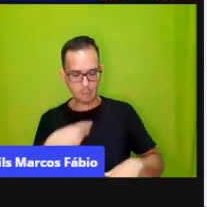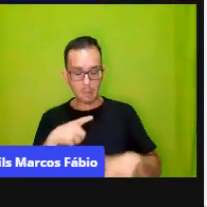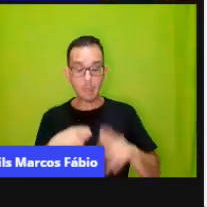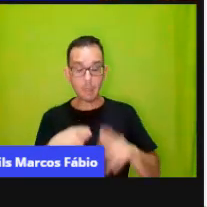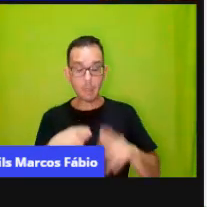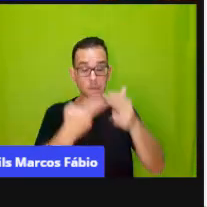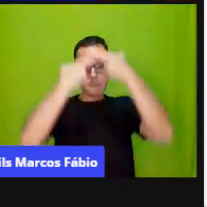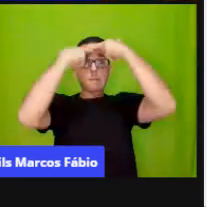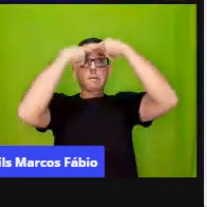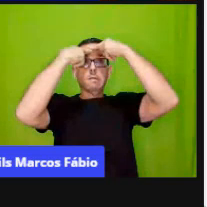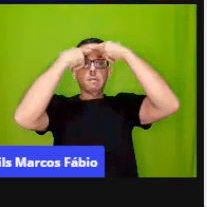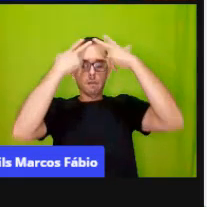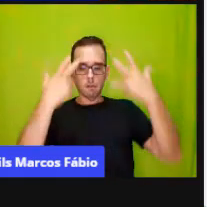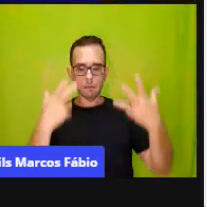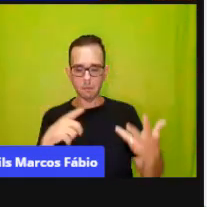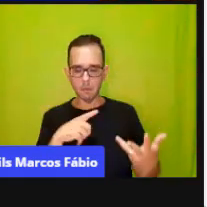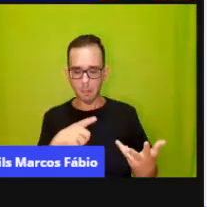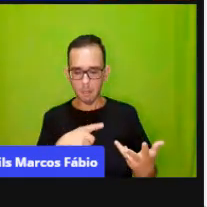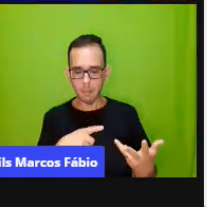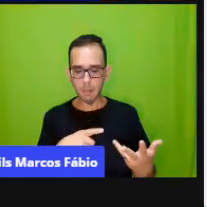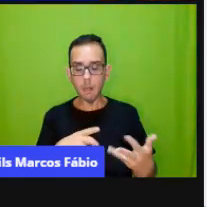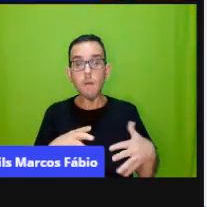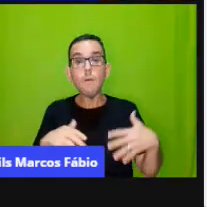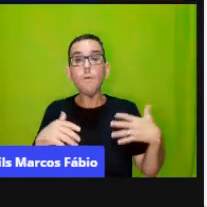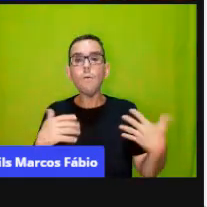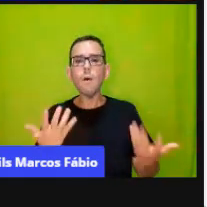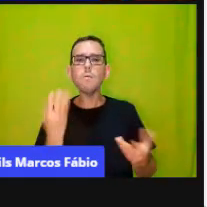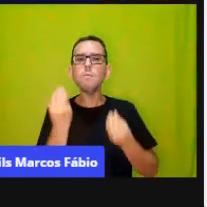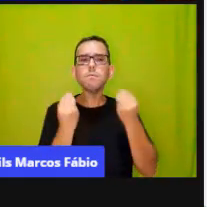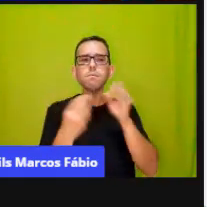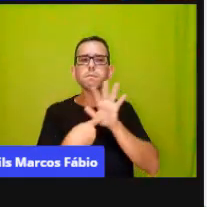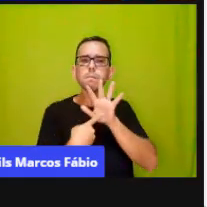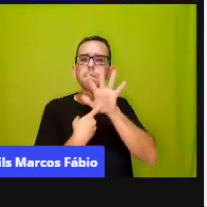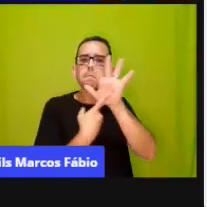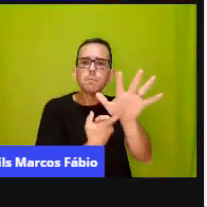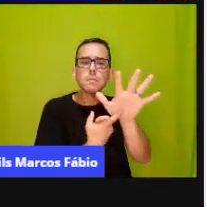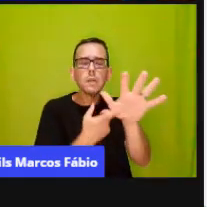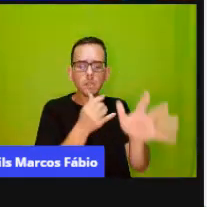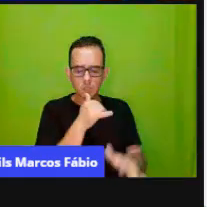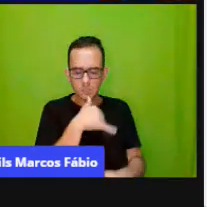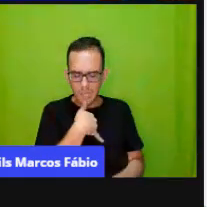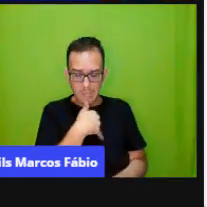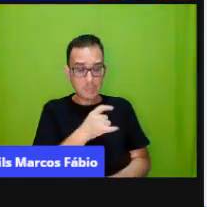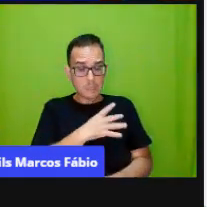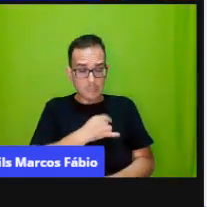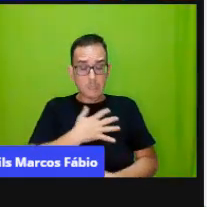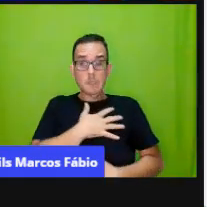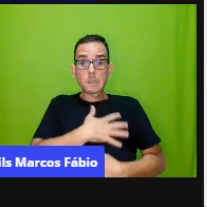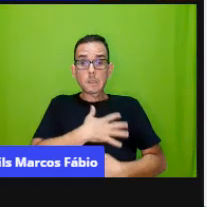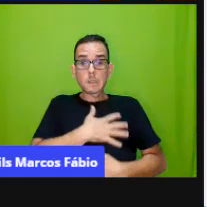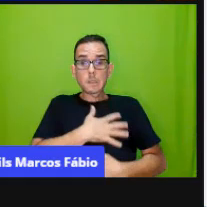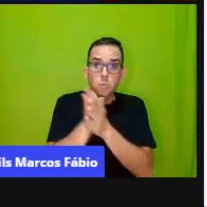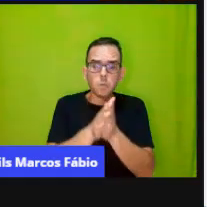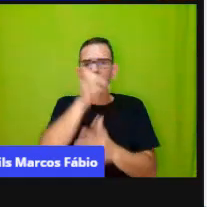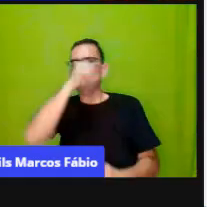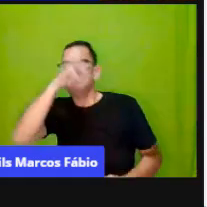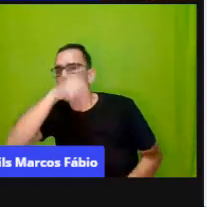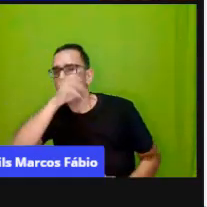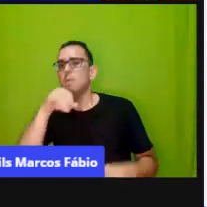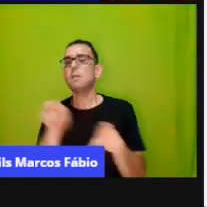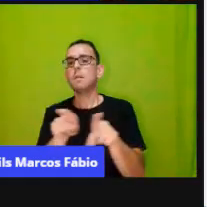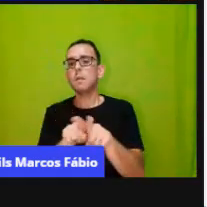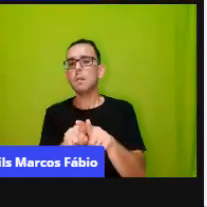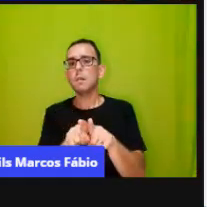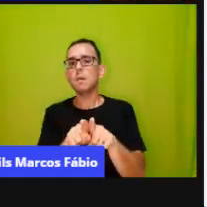frustração, como ele expressa tristeza, medo, ansiedade, agressividade, como